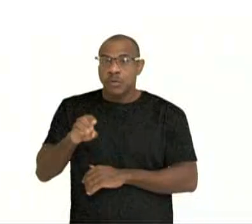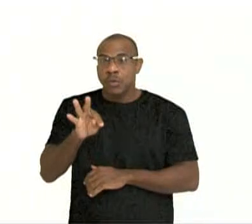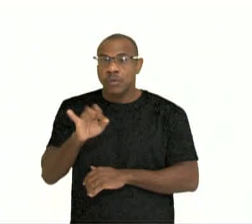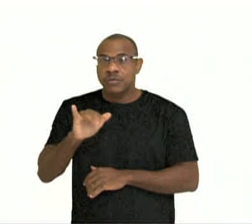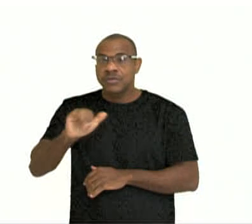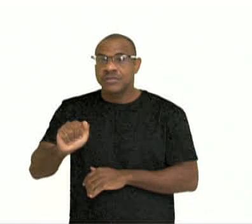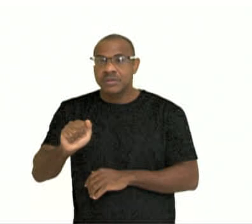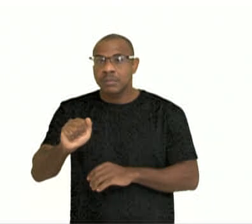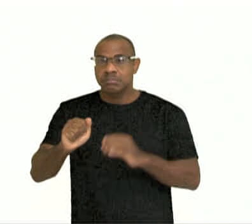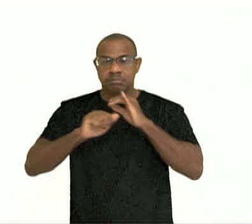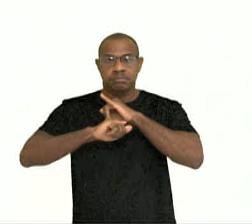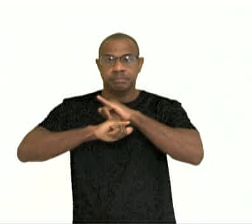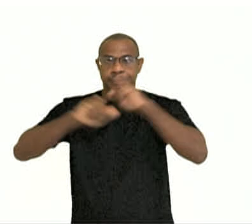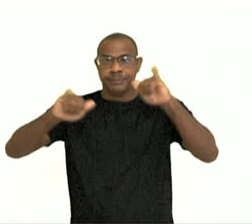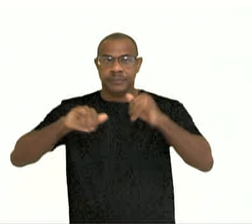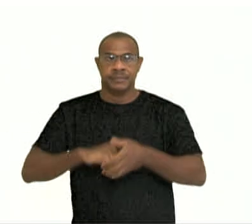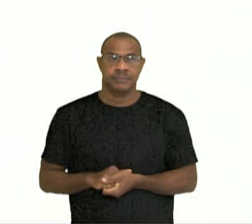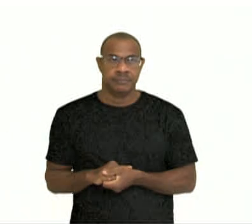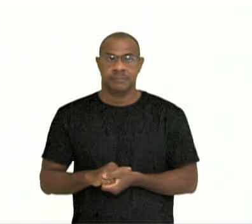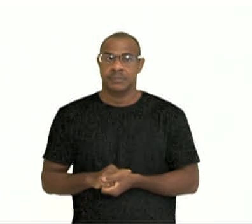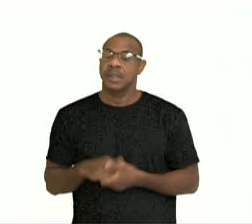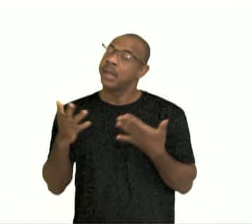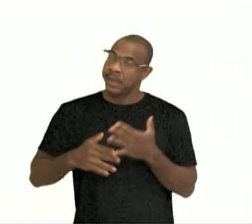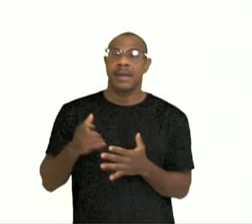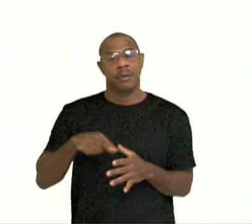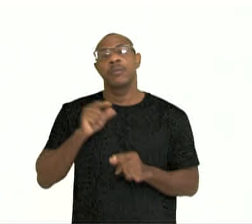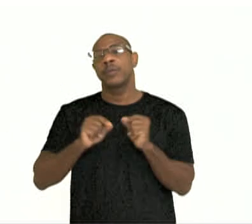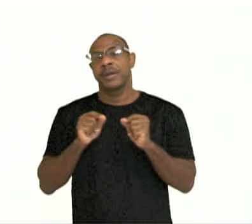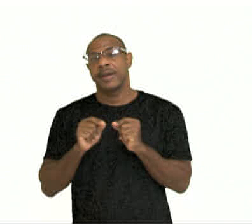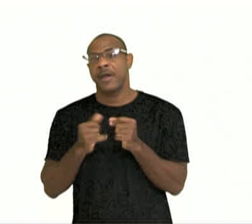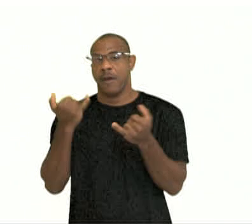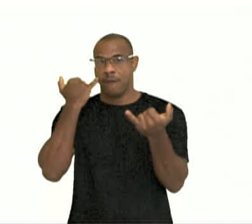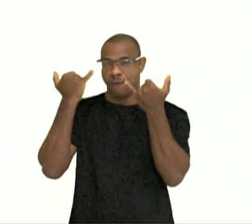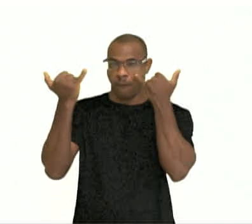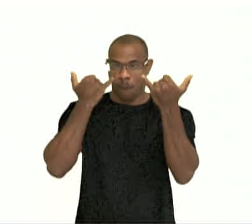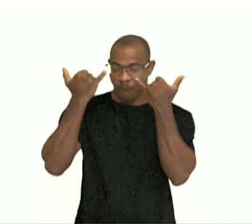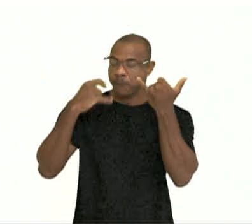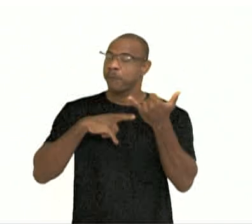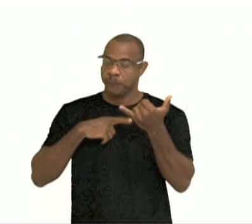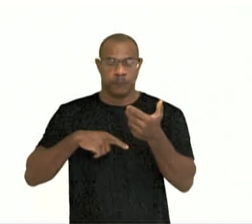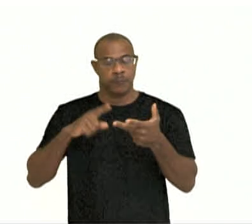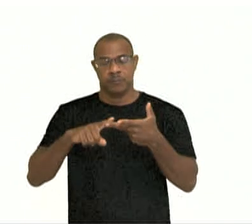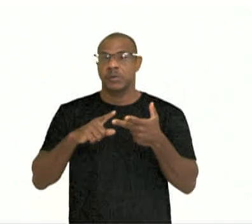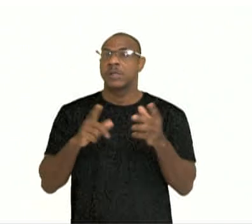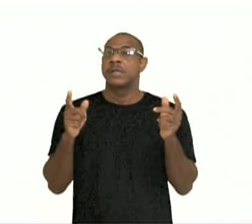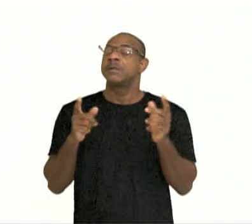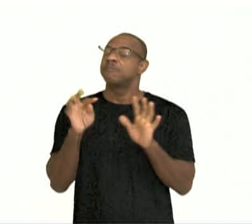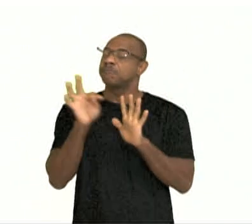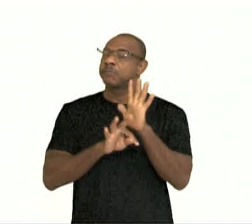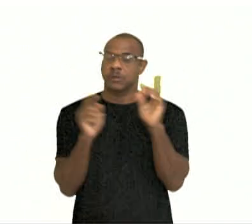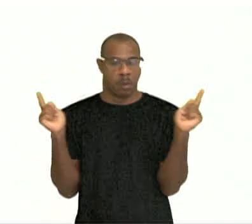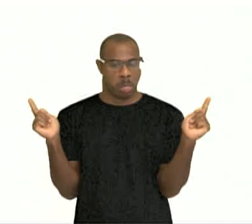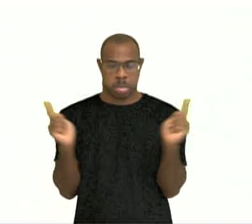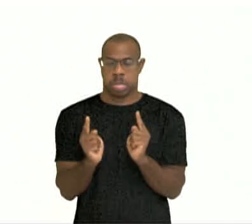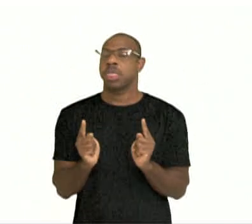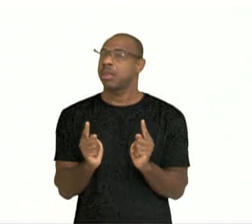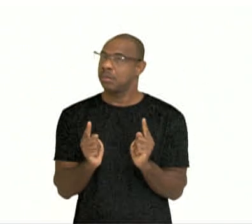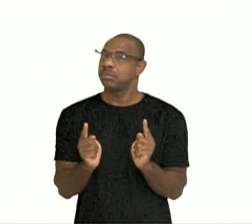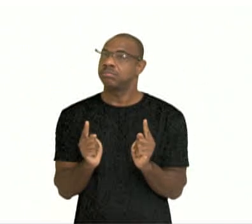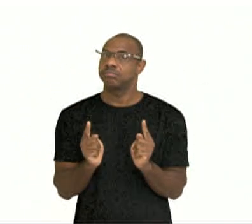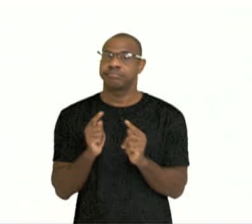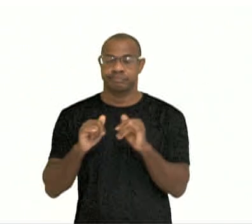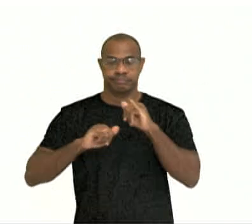O texto, claro, é de cunho informativo. Os textos relativamente curtos circulam em